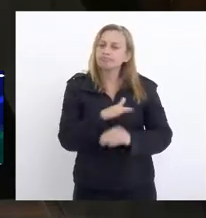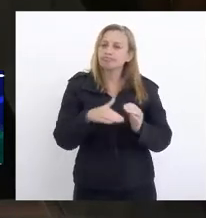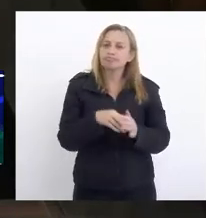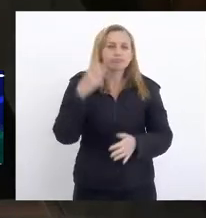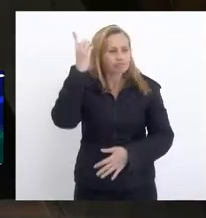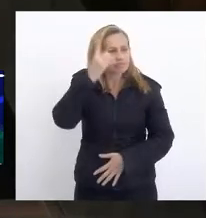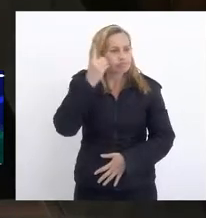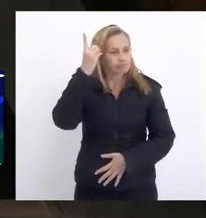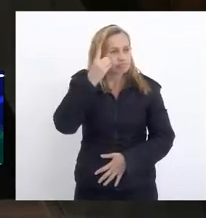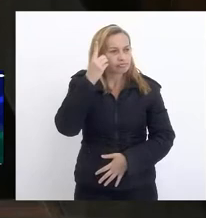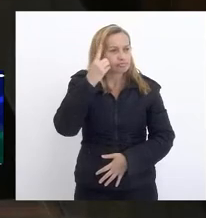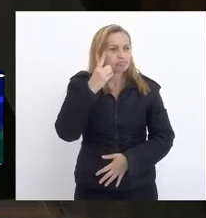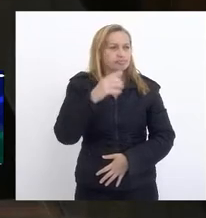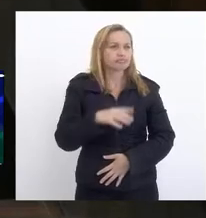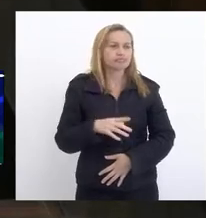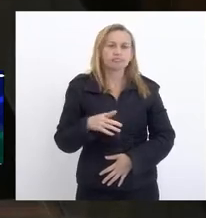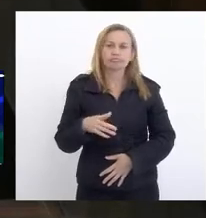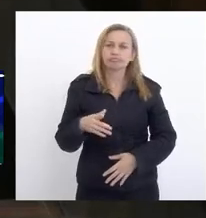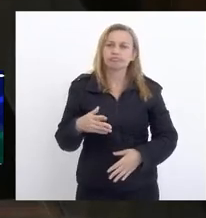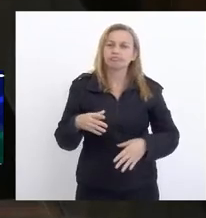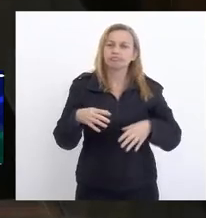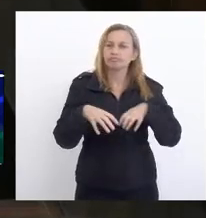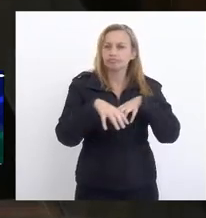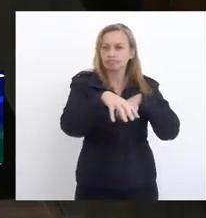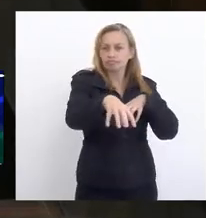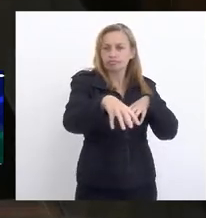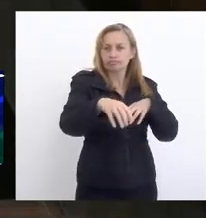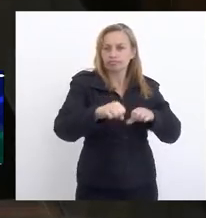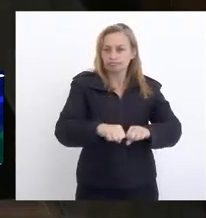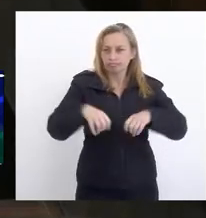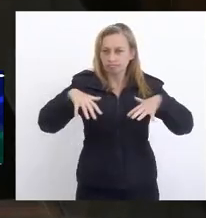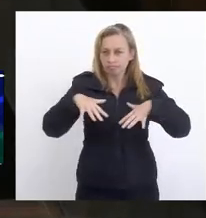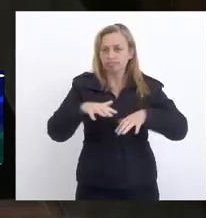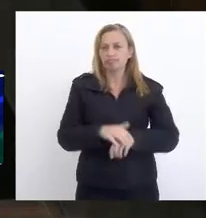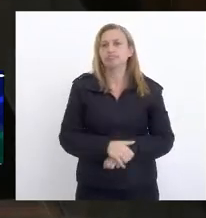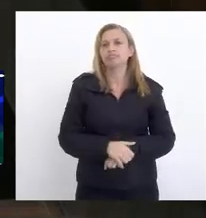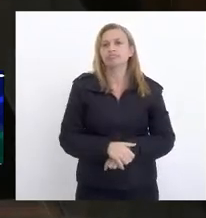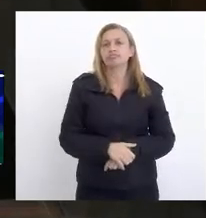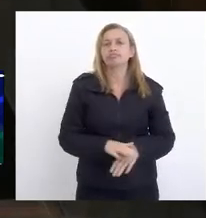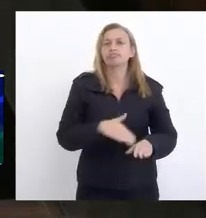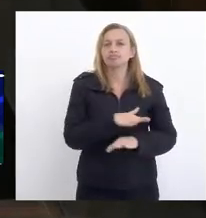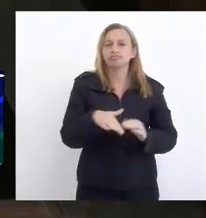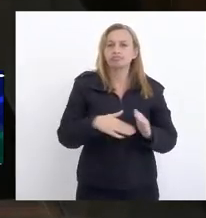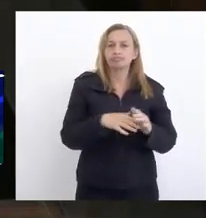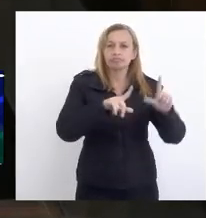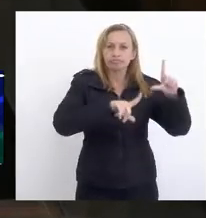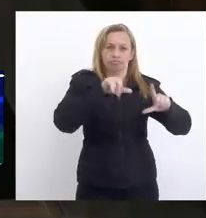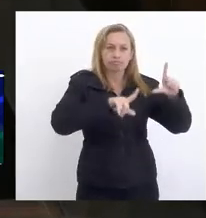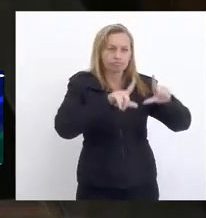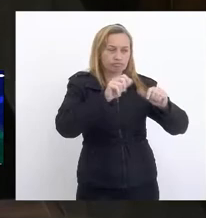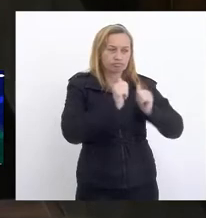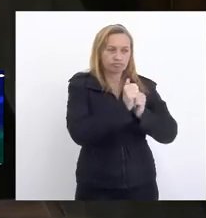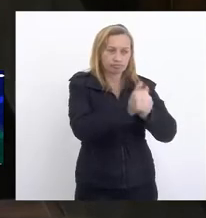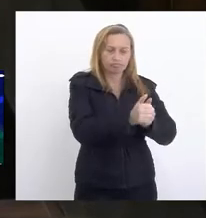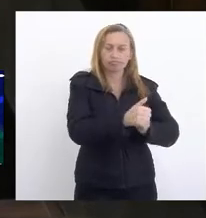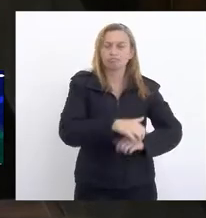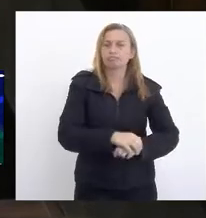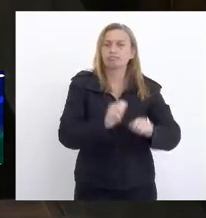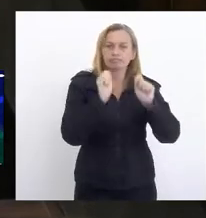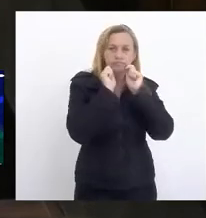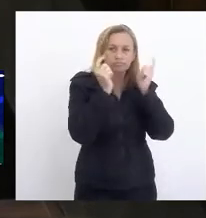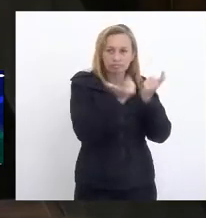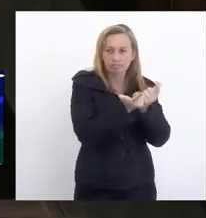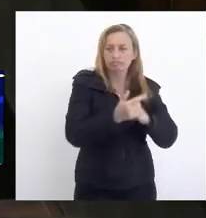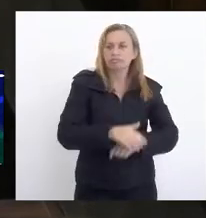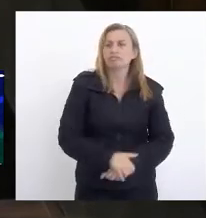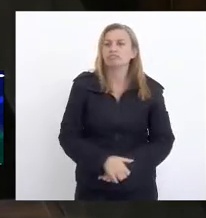senhores deputados que começam a ingressar no plenário virtual, cidadãos e cidadãs que nos acompanham